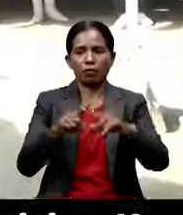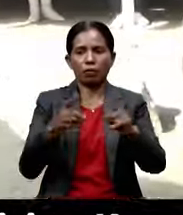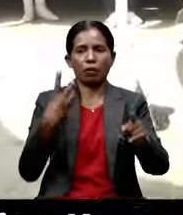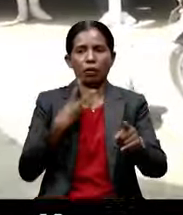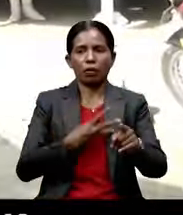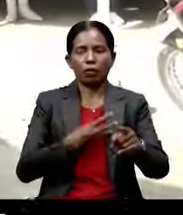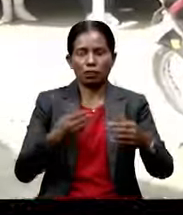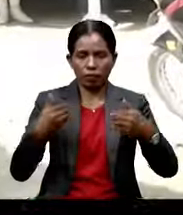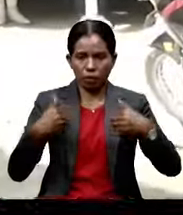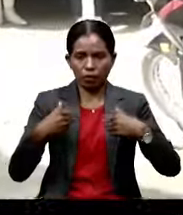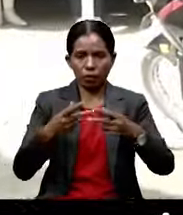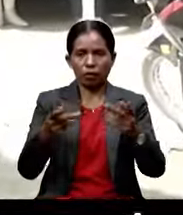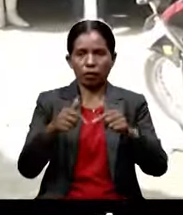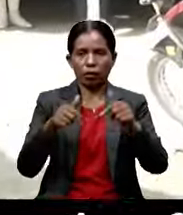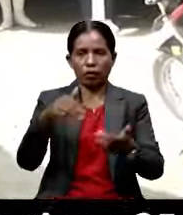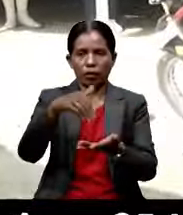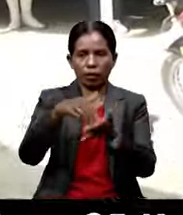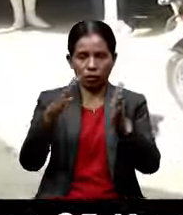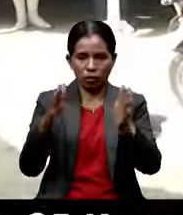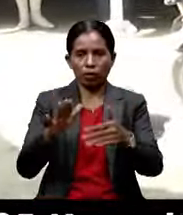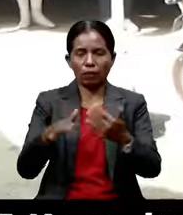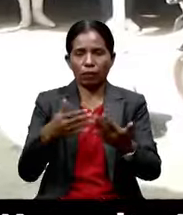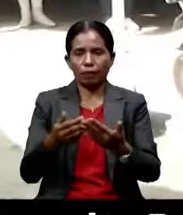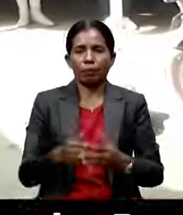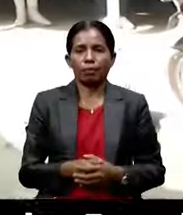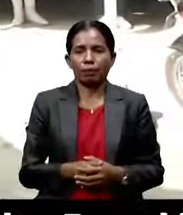ka koli dene ami mesa ke estudante hoto de anto